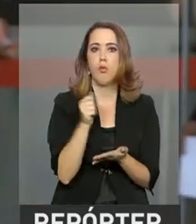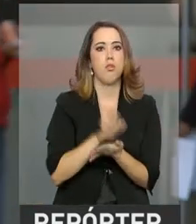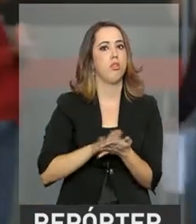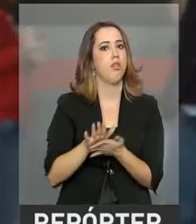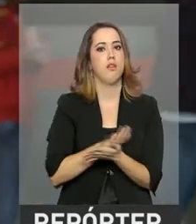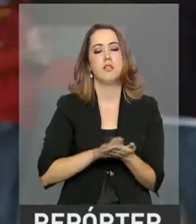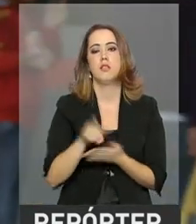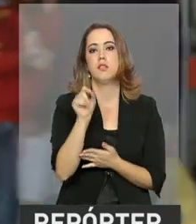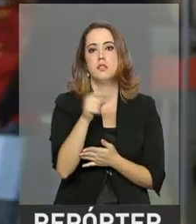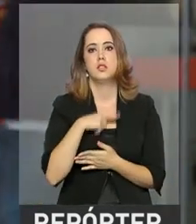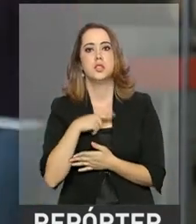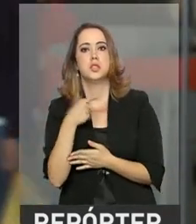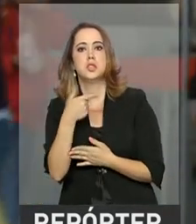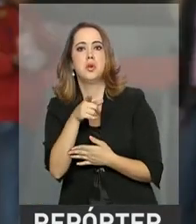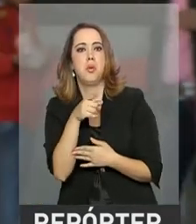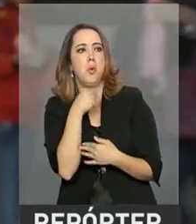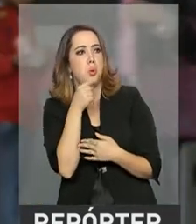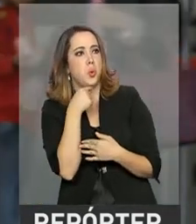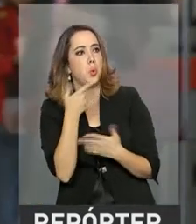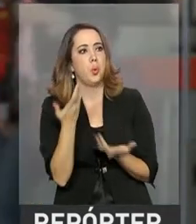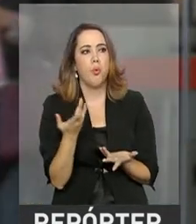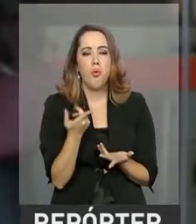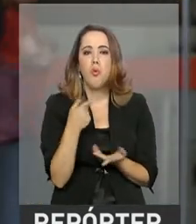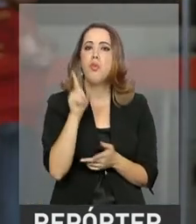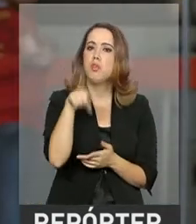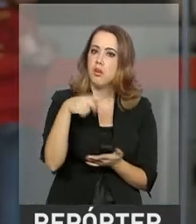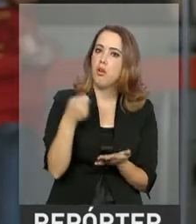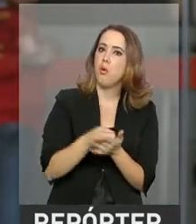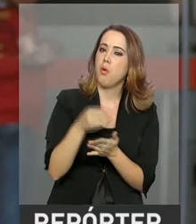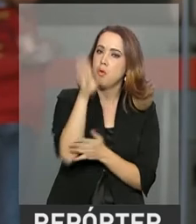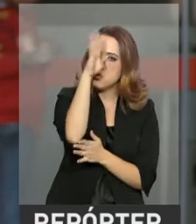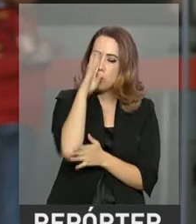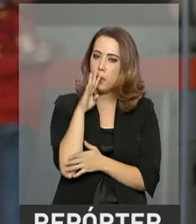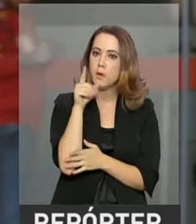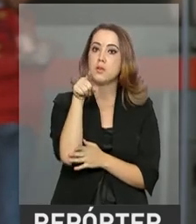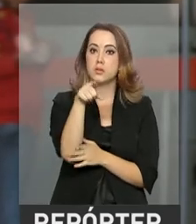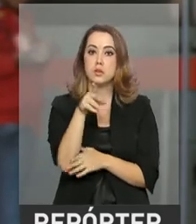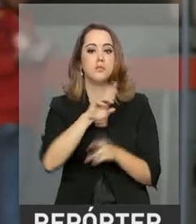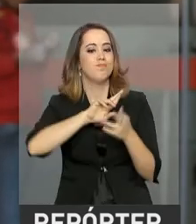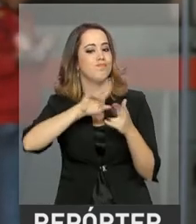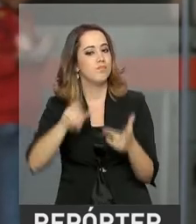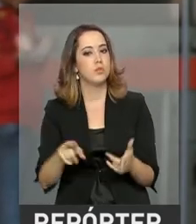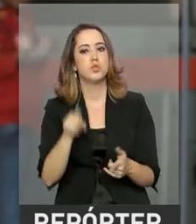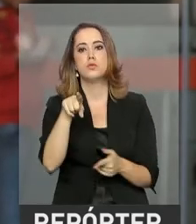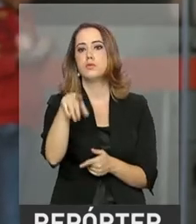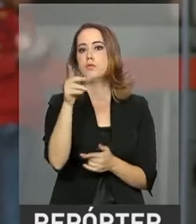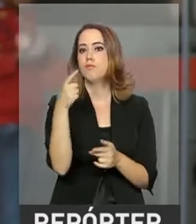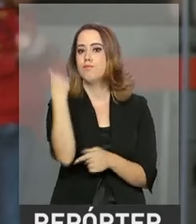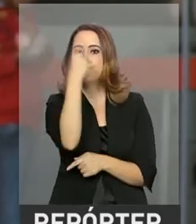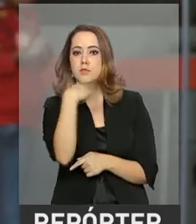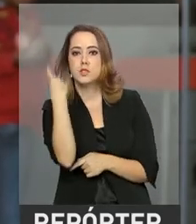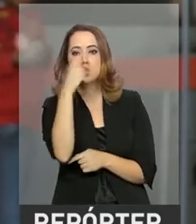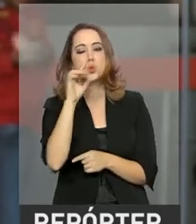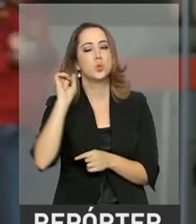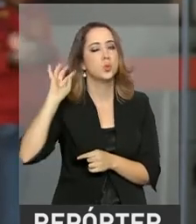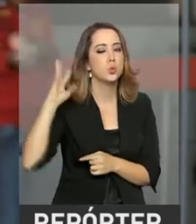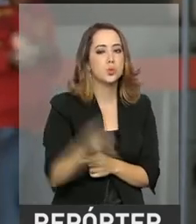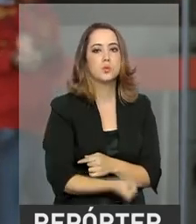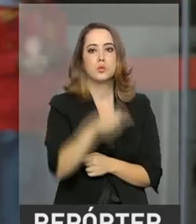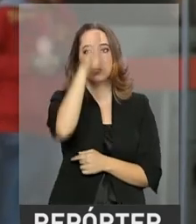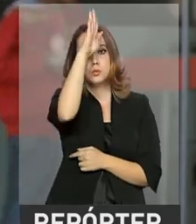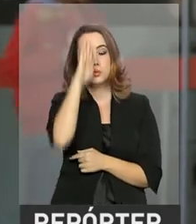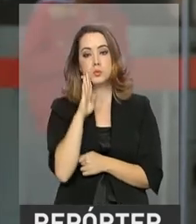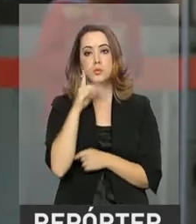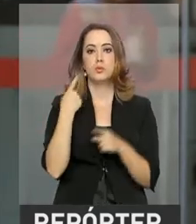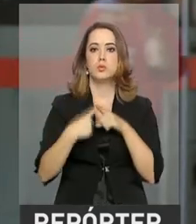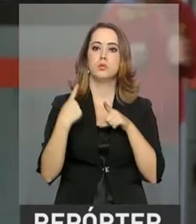paguei um curso aí fora, foi tanto, né? E foi com tantas horas. Eu falei, ó, lá tem diversas horas e tudo gratuito, porque